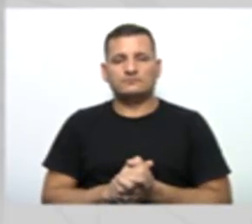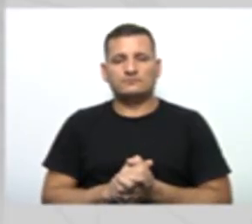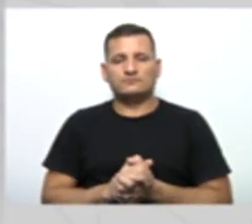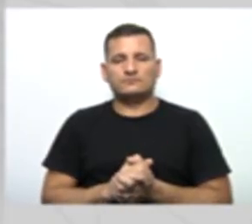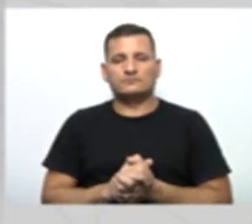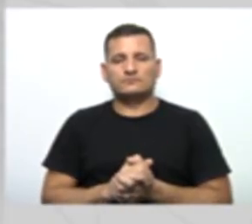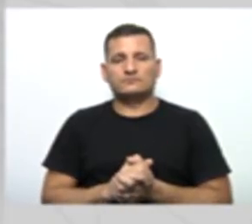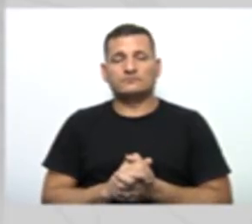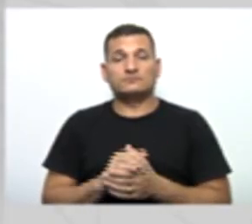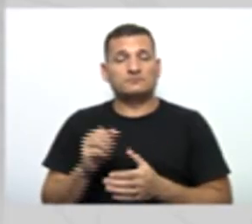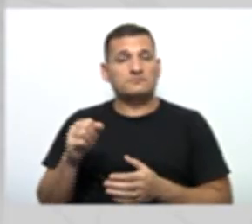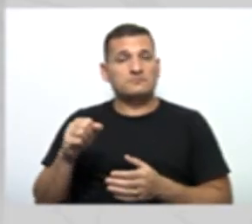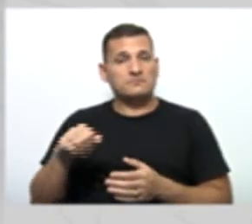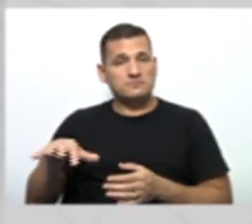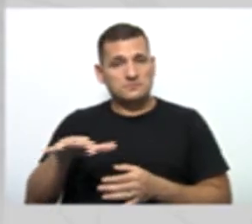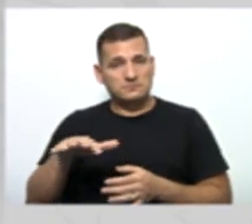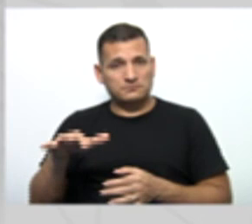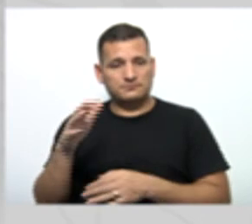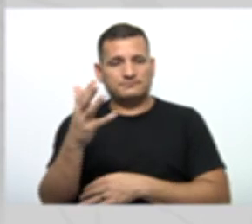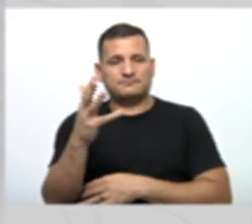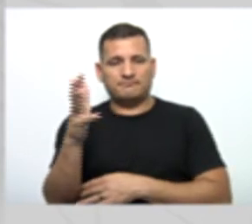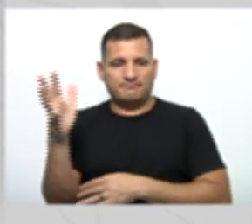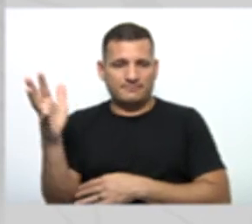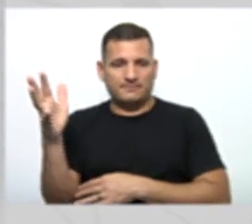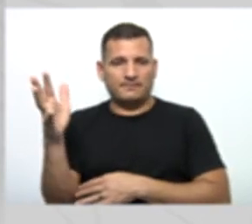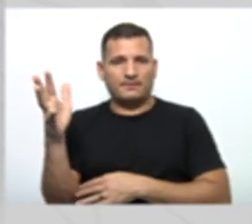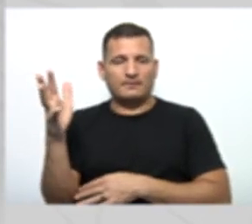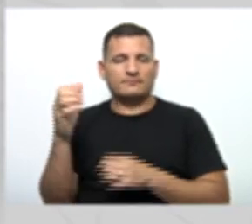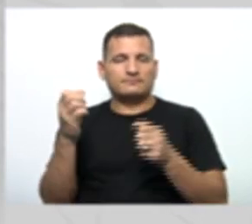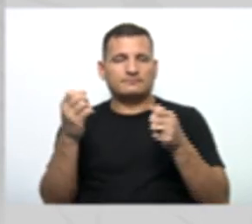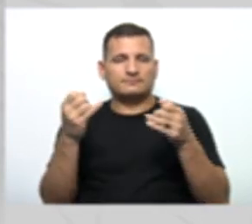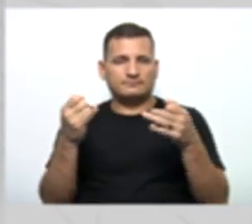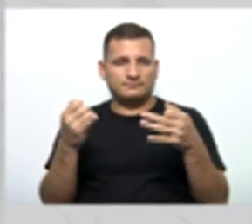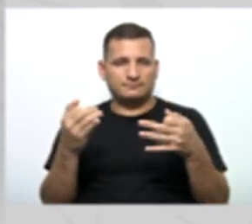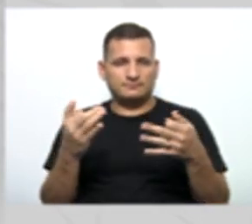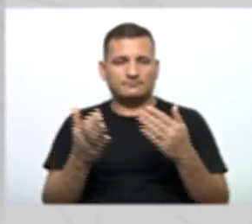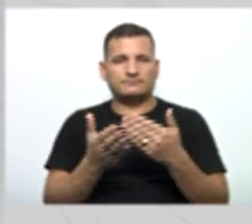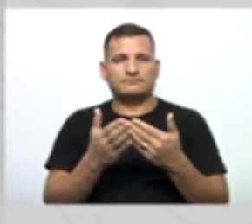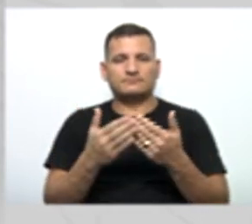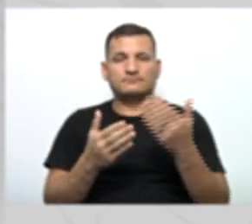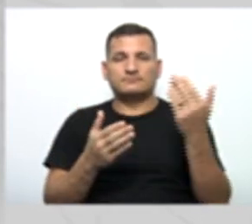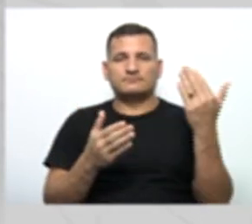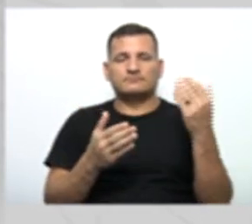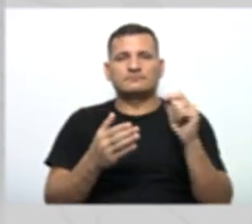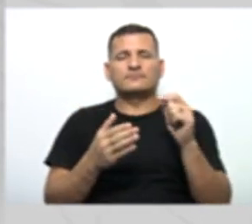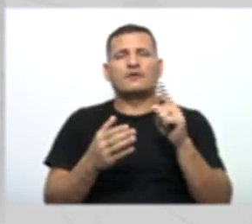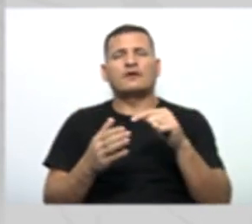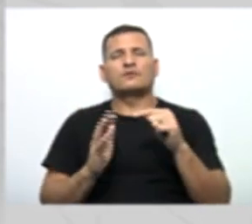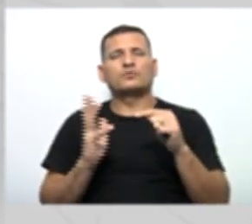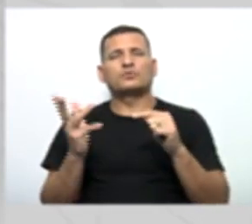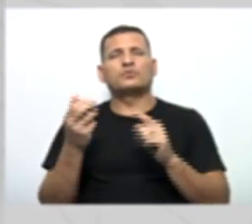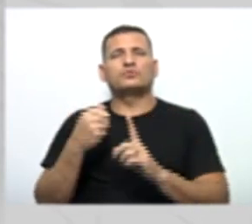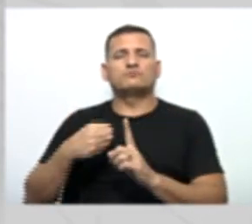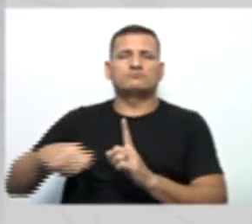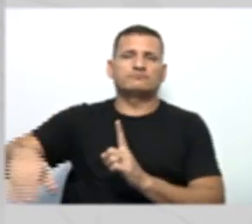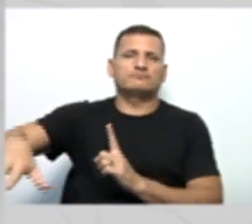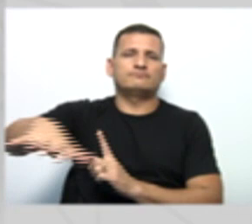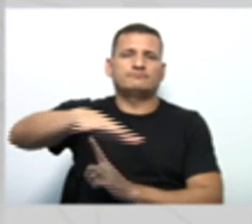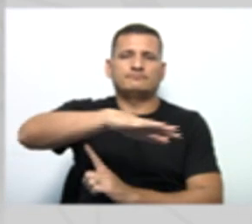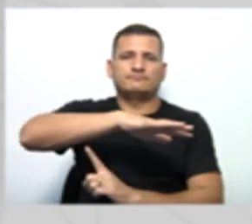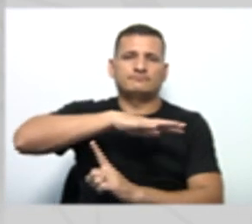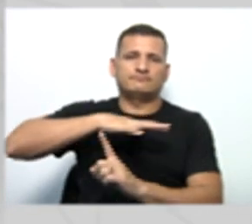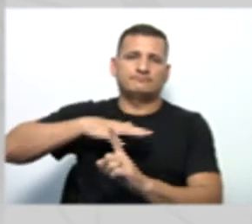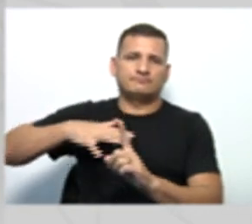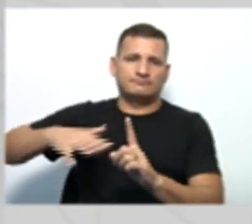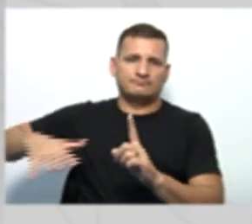Bom, o meio ambiente, como já dissemos na aula passada, ele é tudo aquilo que nos rodeia. E, sendo tudo aquilo